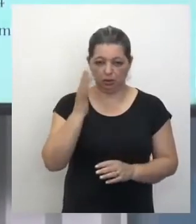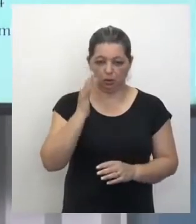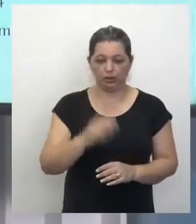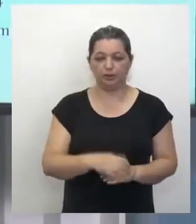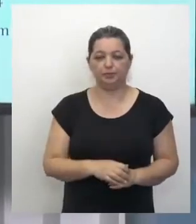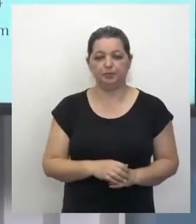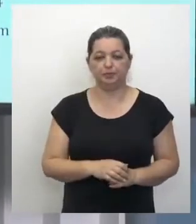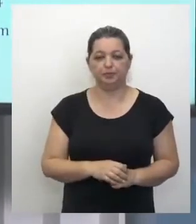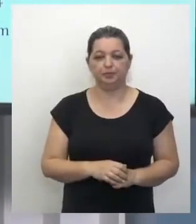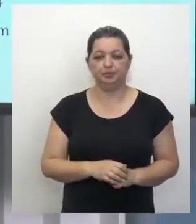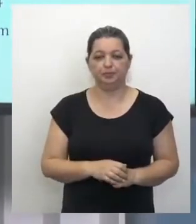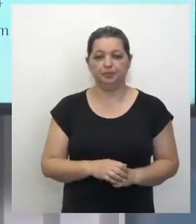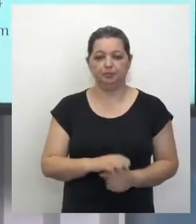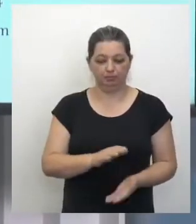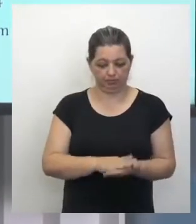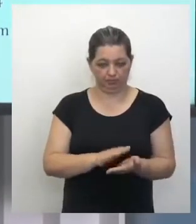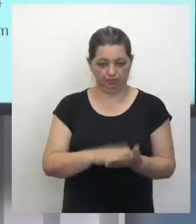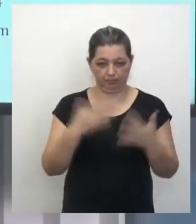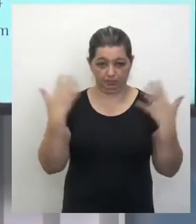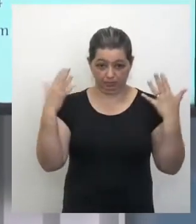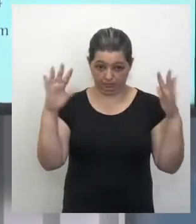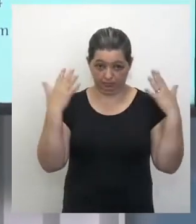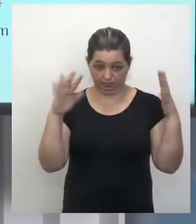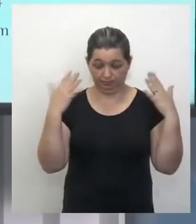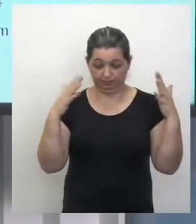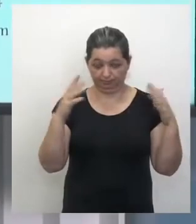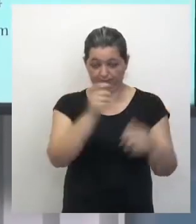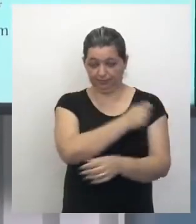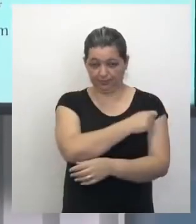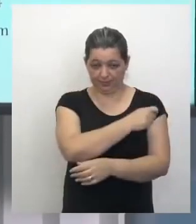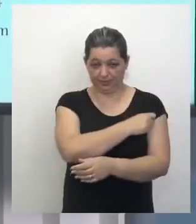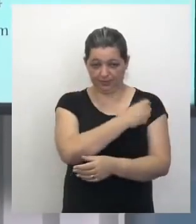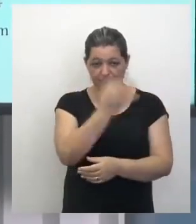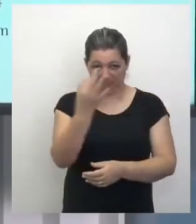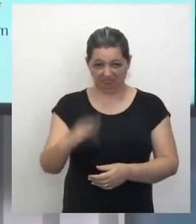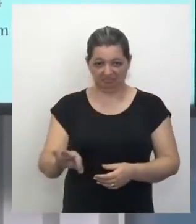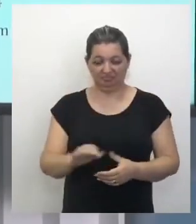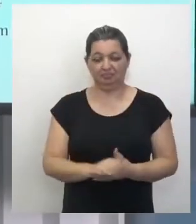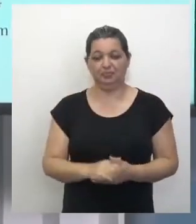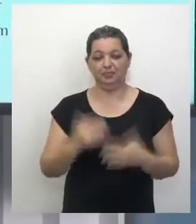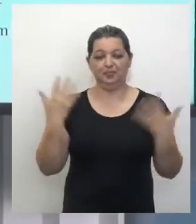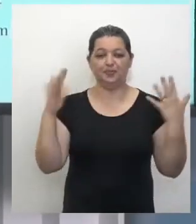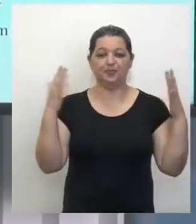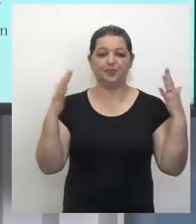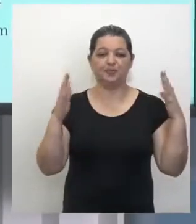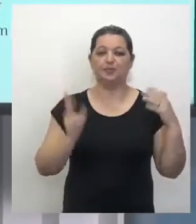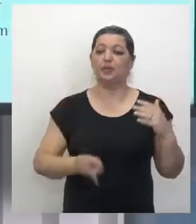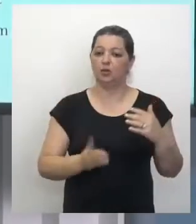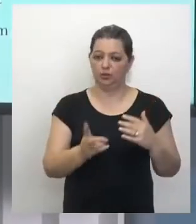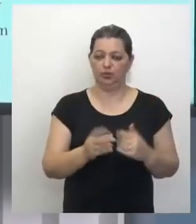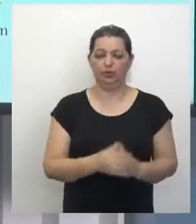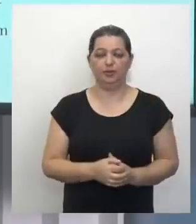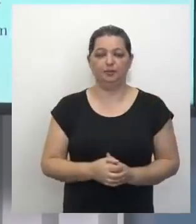Muito bem, tem aplausos aí para os nossos alunos que acertaram. Aê, aplausos para vocês. Aí vamos continuar